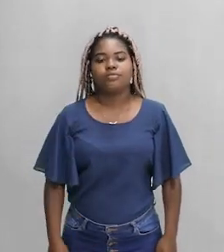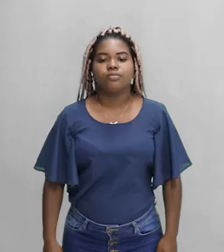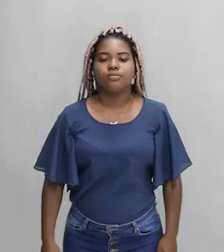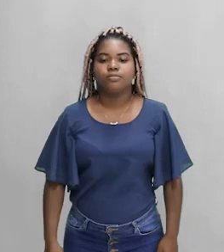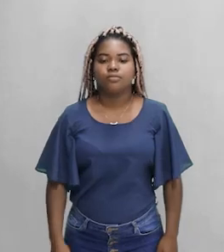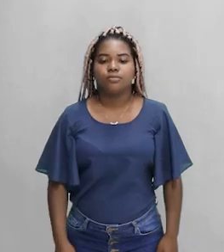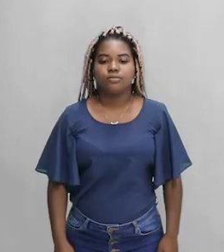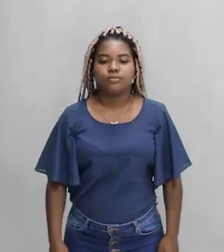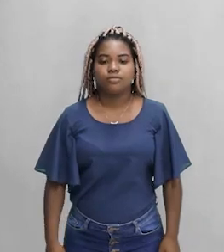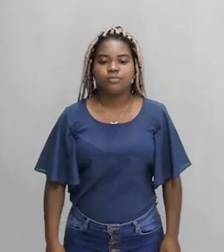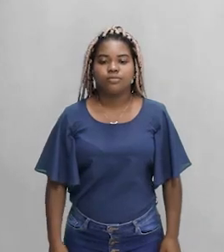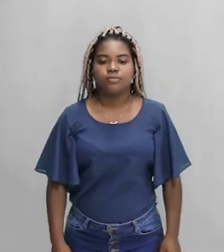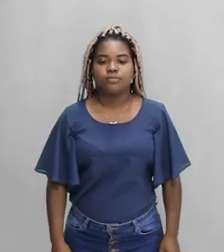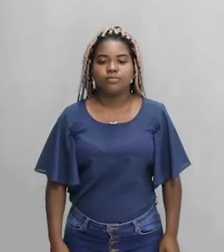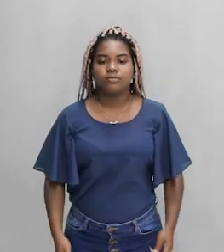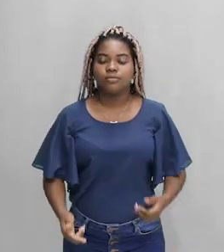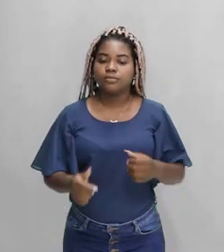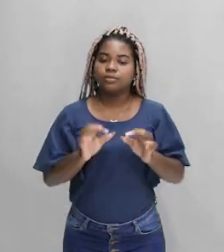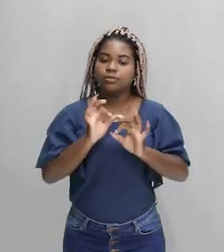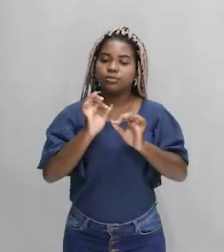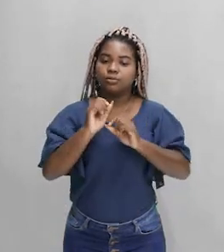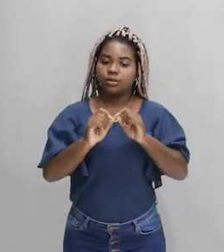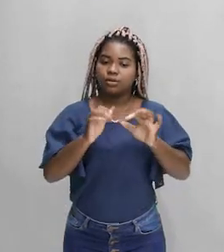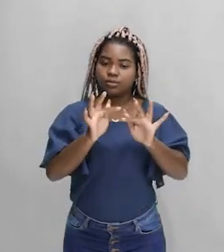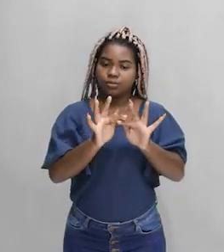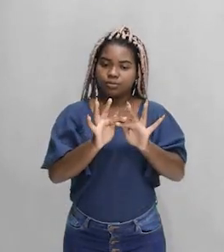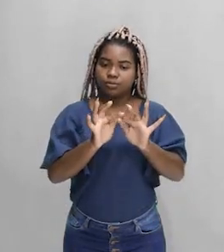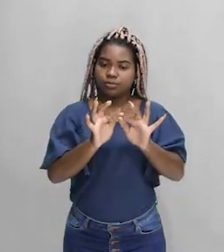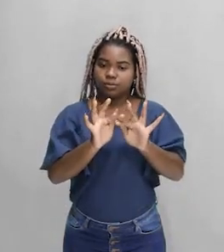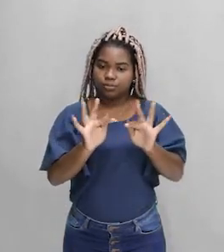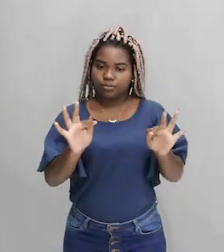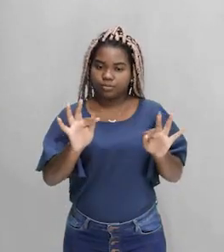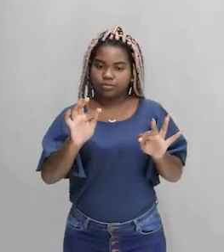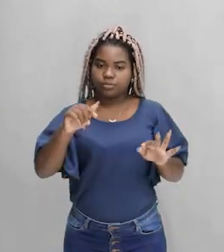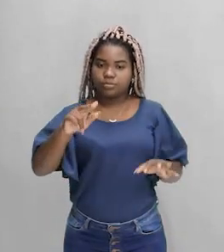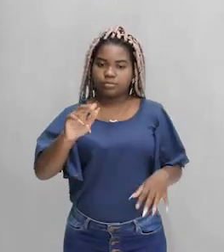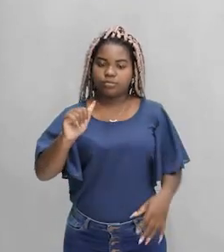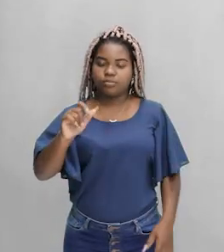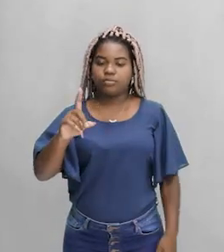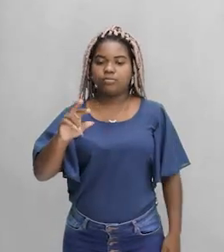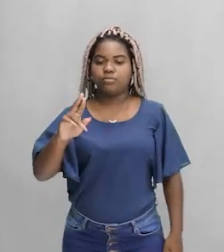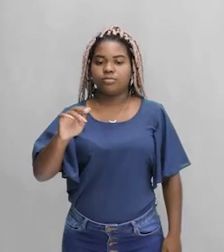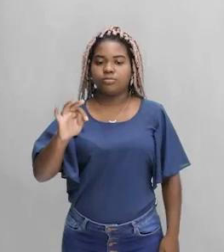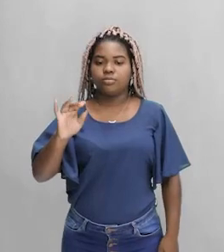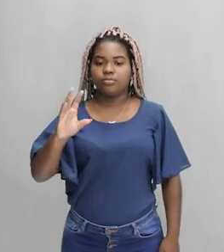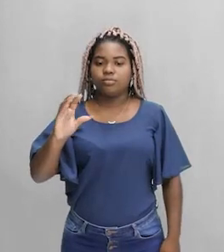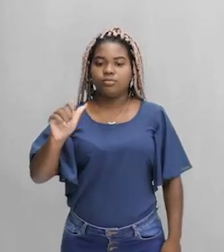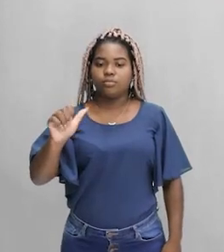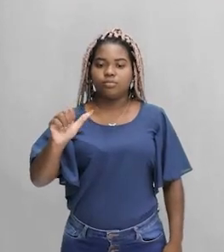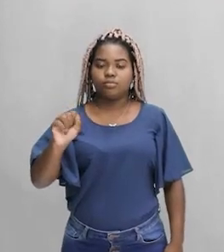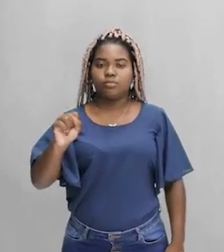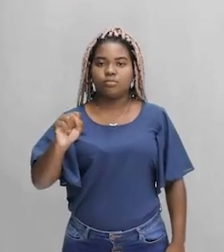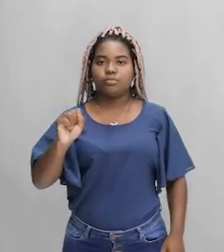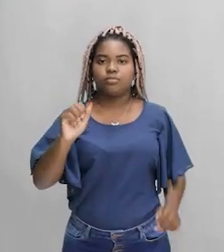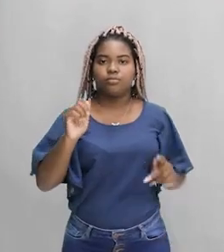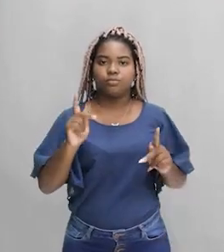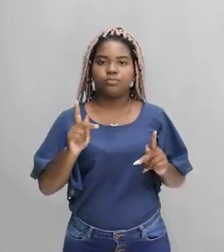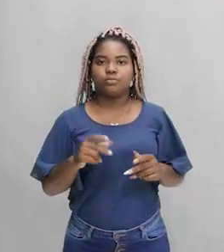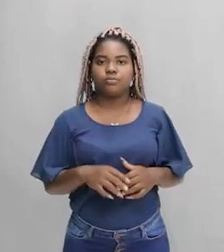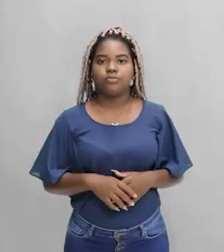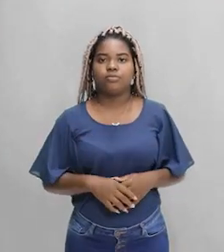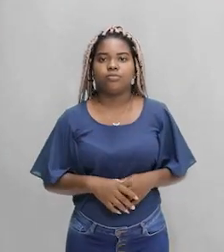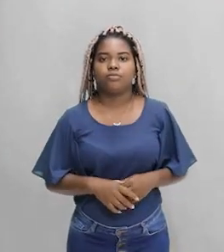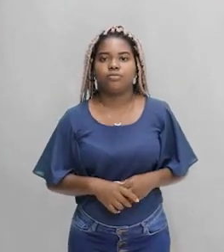quem? É uma escrita de função quadrática, tá? Então, é só para você já ir fazendo os ganchinhos mentais aí e